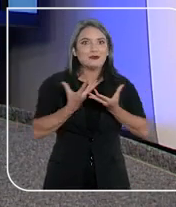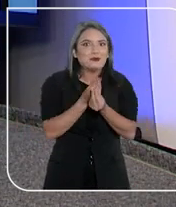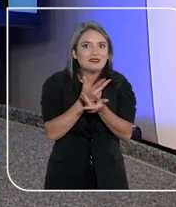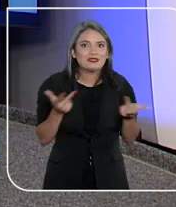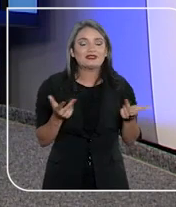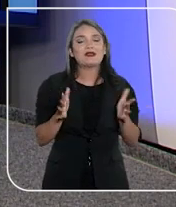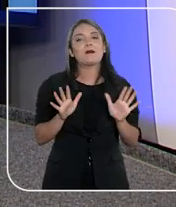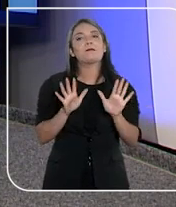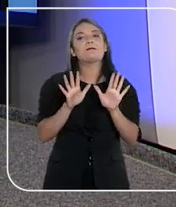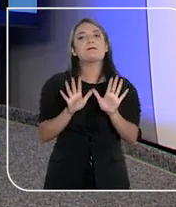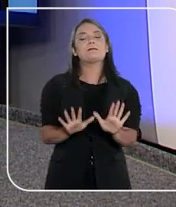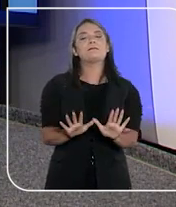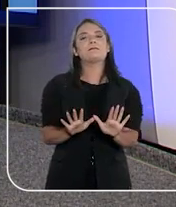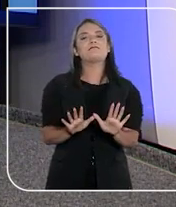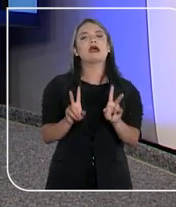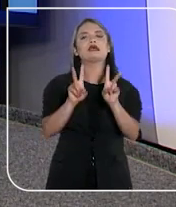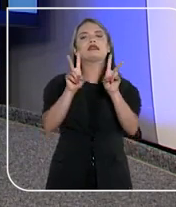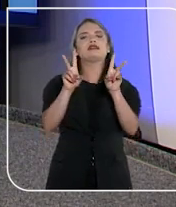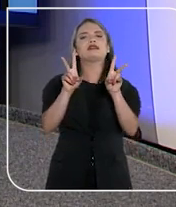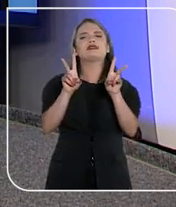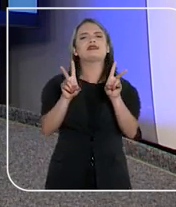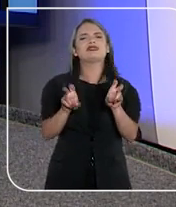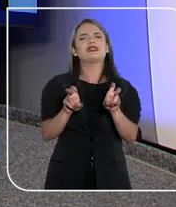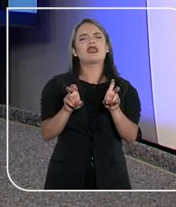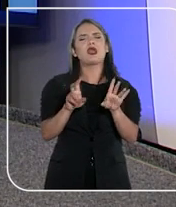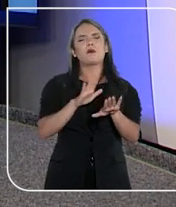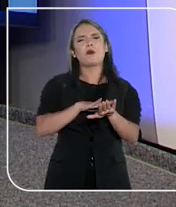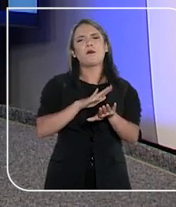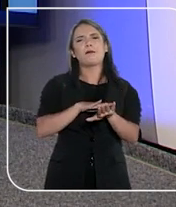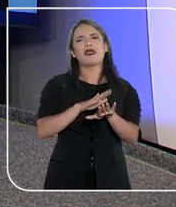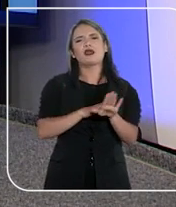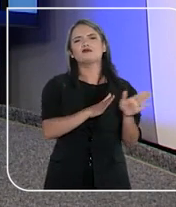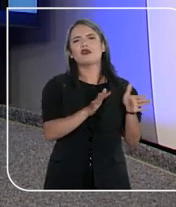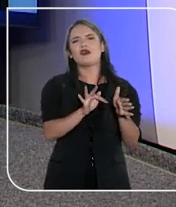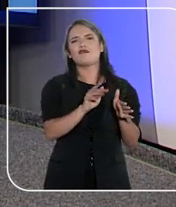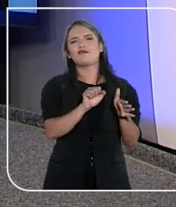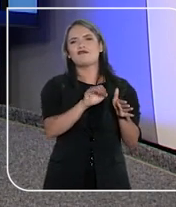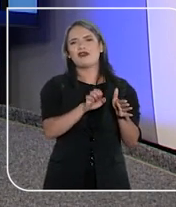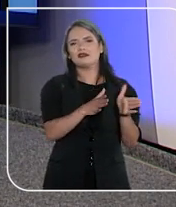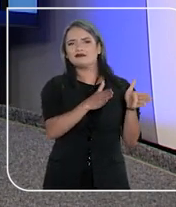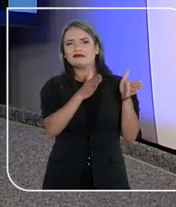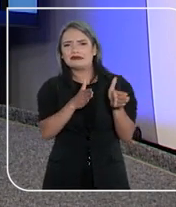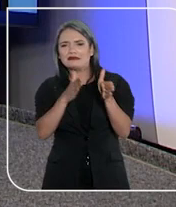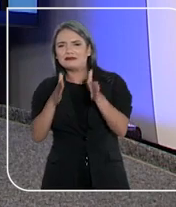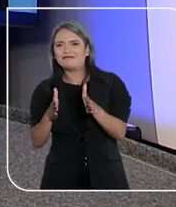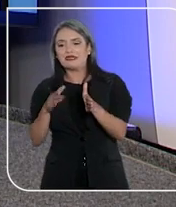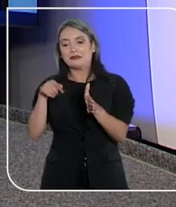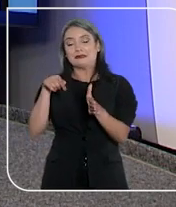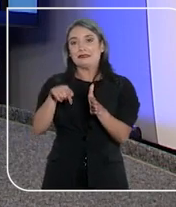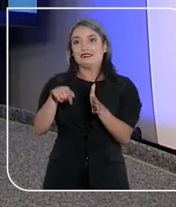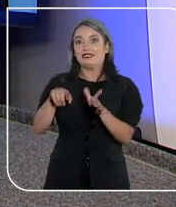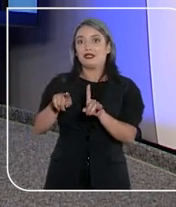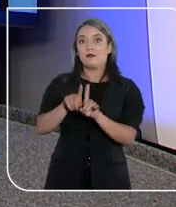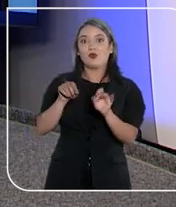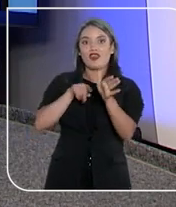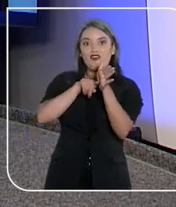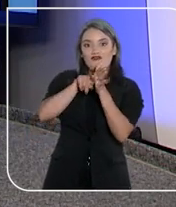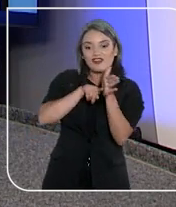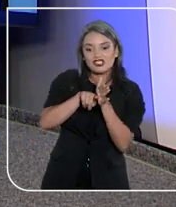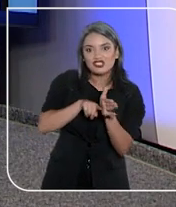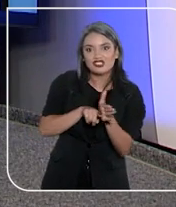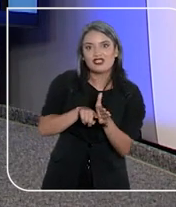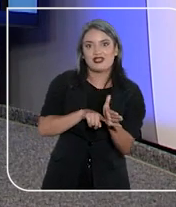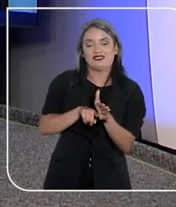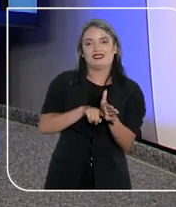queria falar ainda de uma última fase, ou mais uma fase polêmica, sobre a investigação